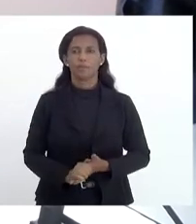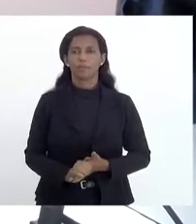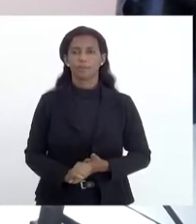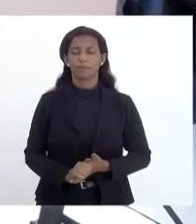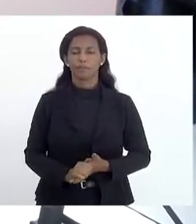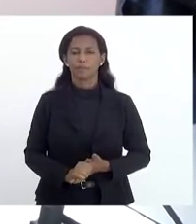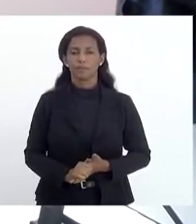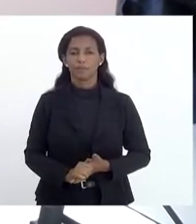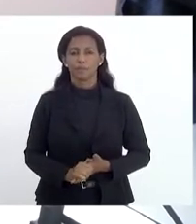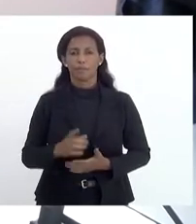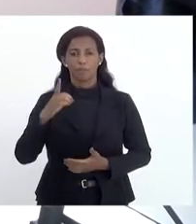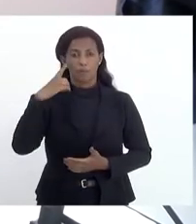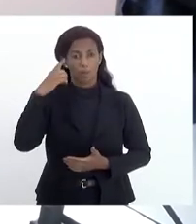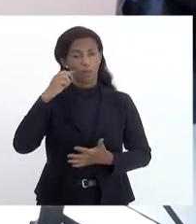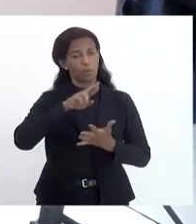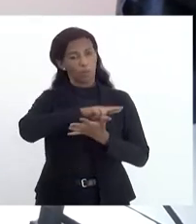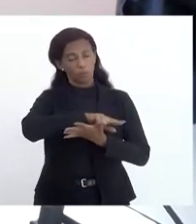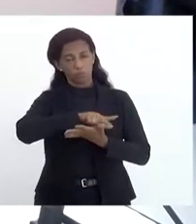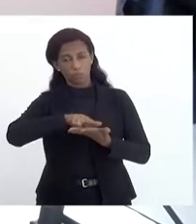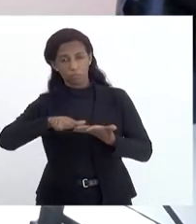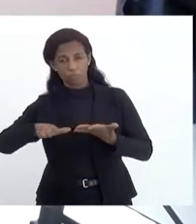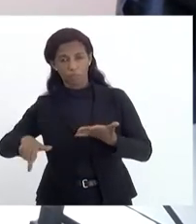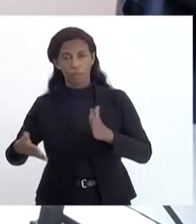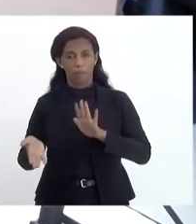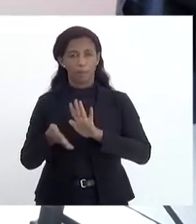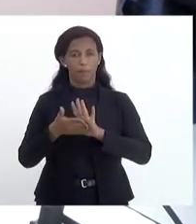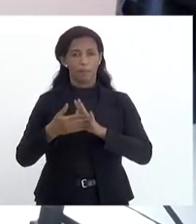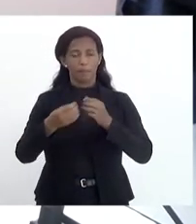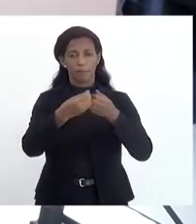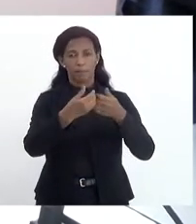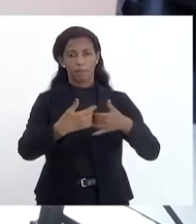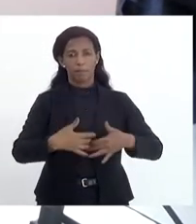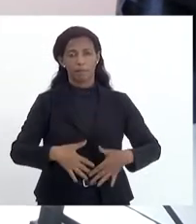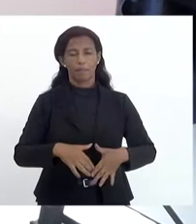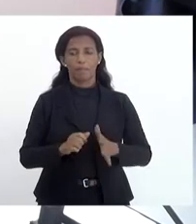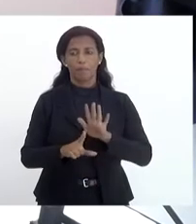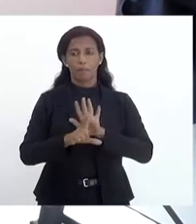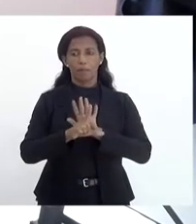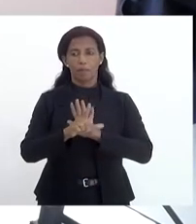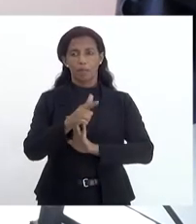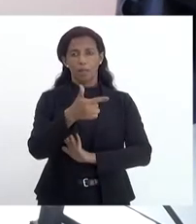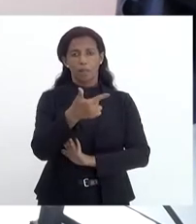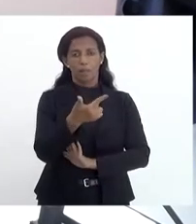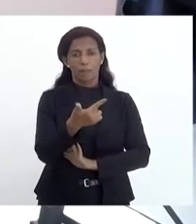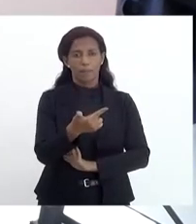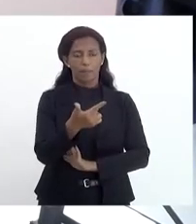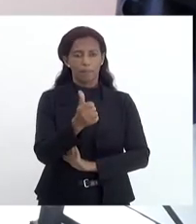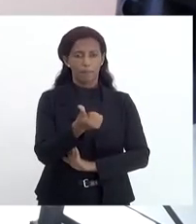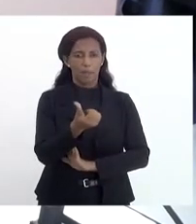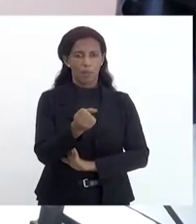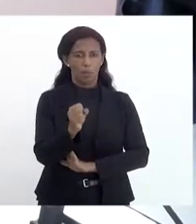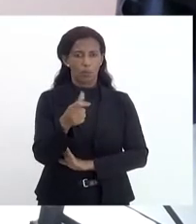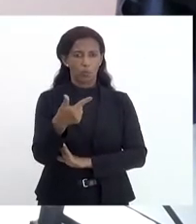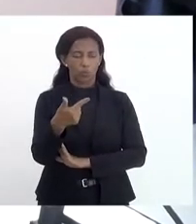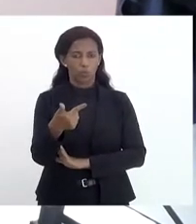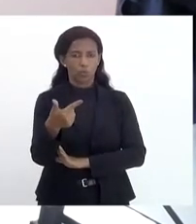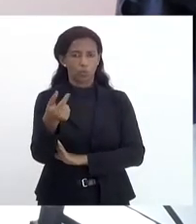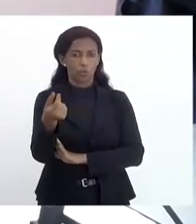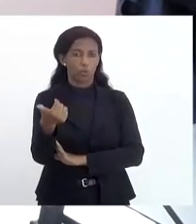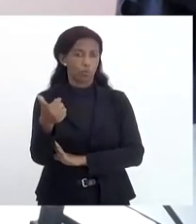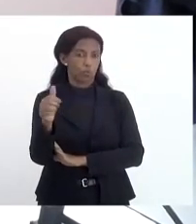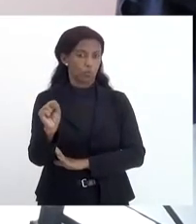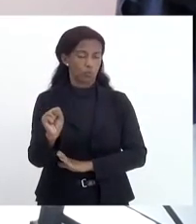Inês Pandeló, Marcelo Freixo e Paulo Ramos, o parecer pela prejudicabilidade pela lei 8267 de 27 de dezembro de